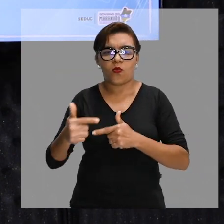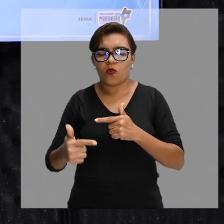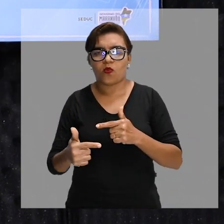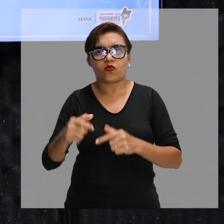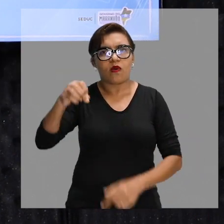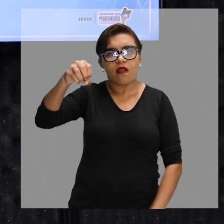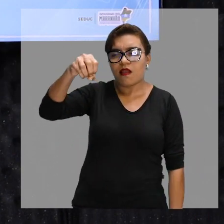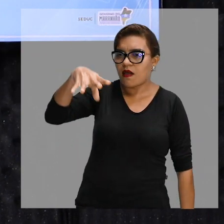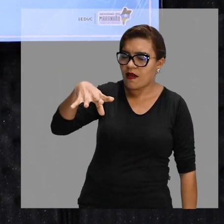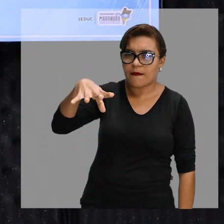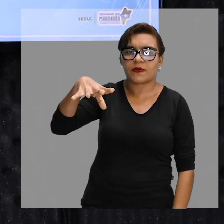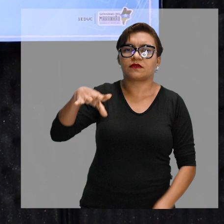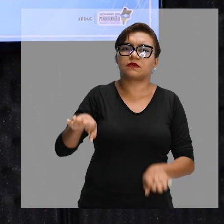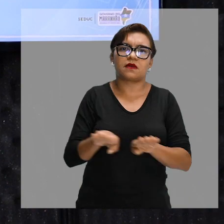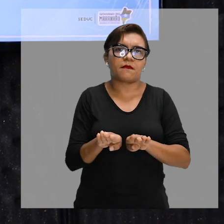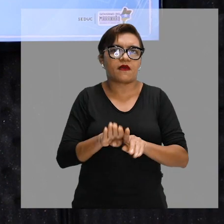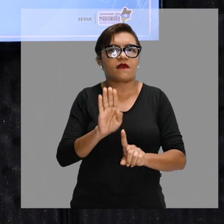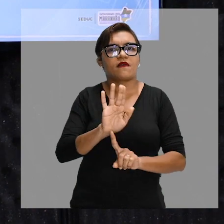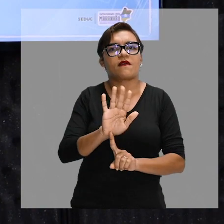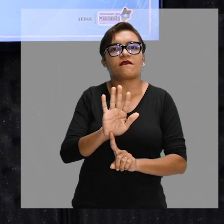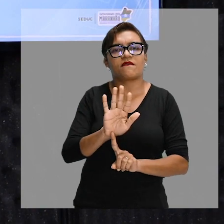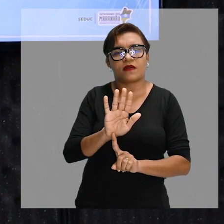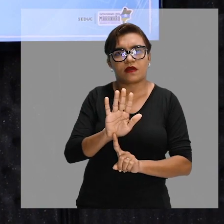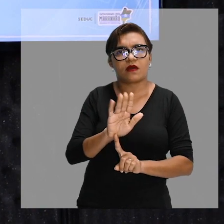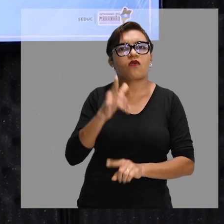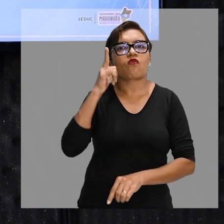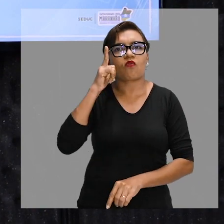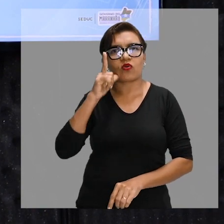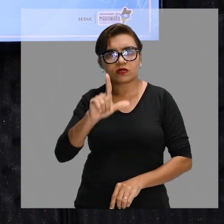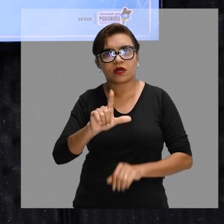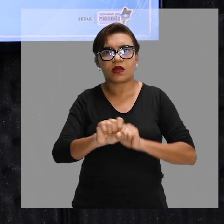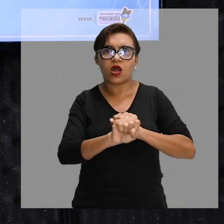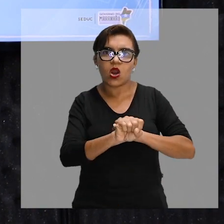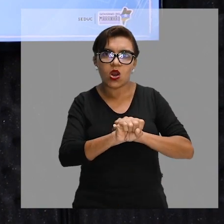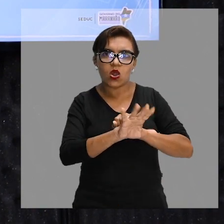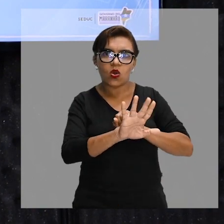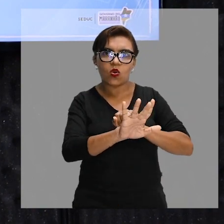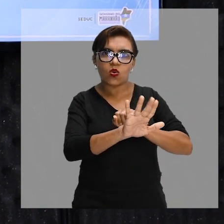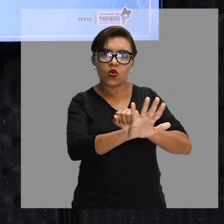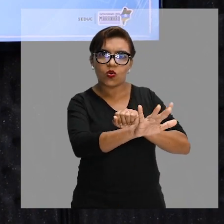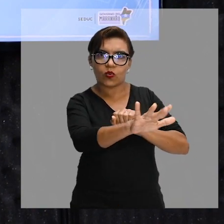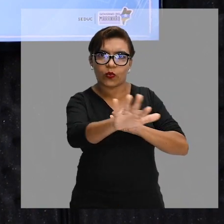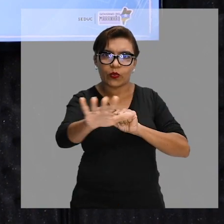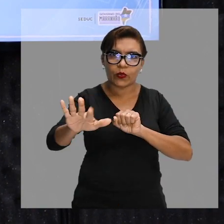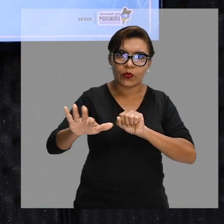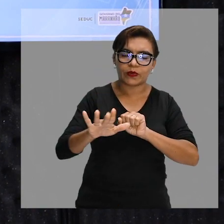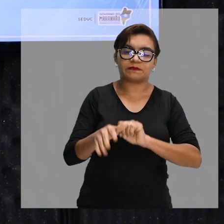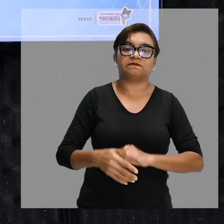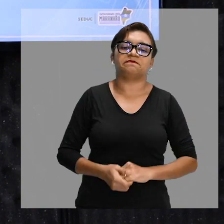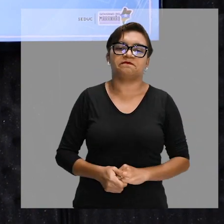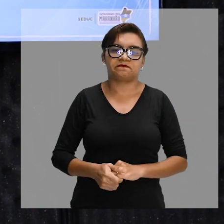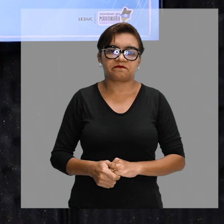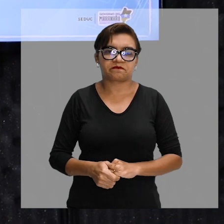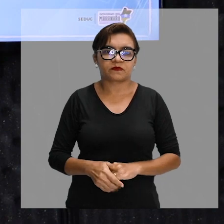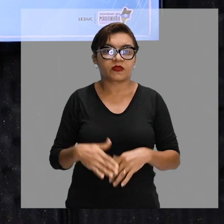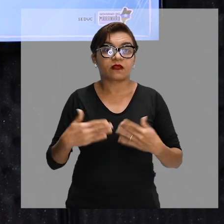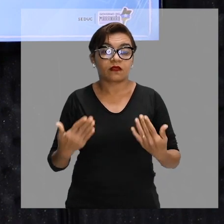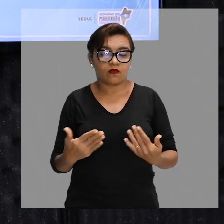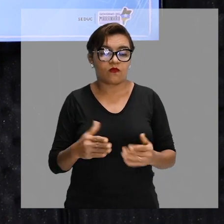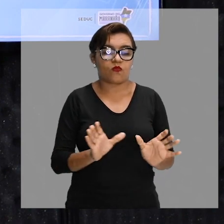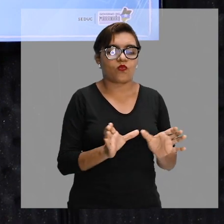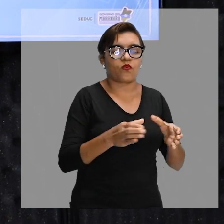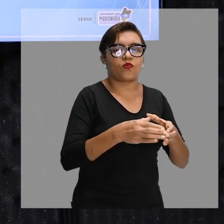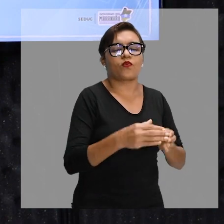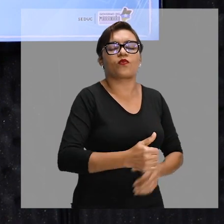da lâmpada e da vela, e com isso ele consegue emitir luz, ok? Bom, então a fonte de luz